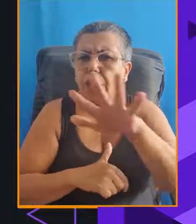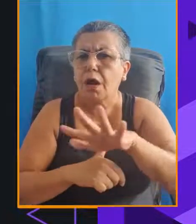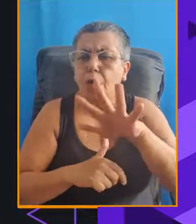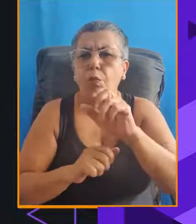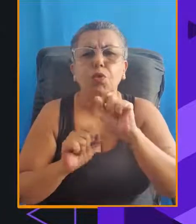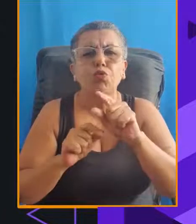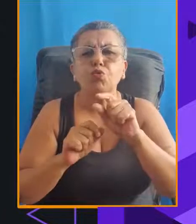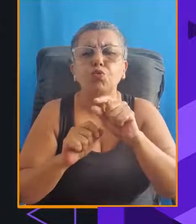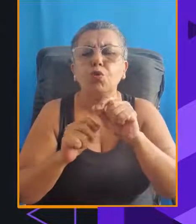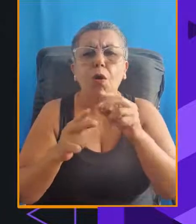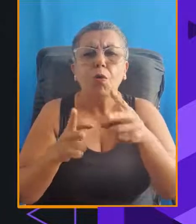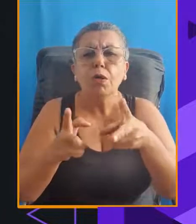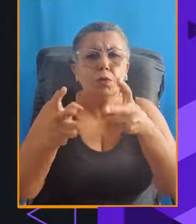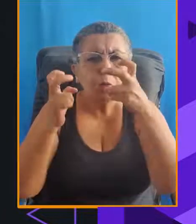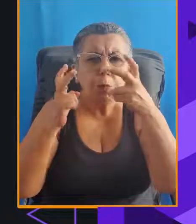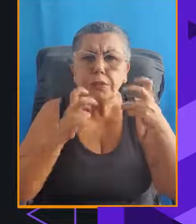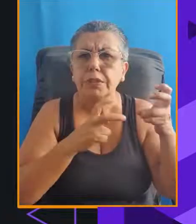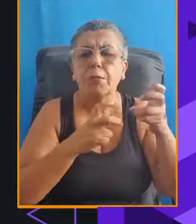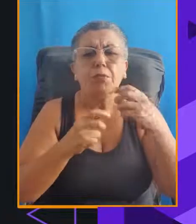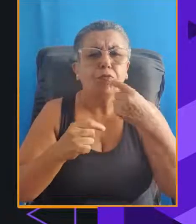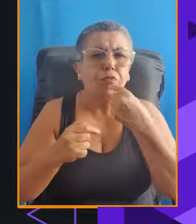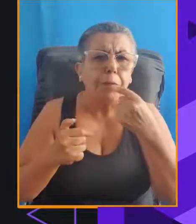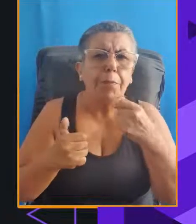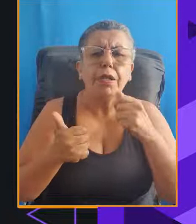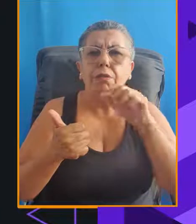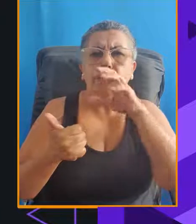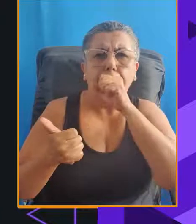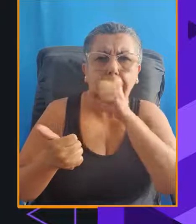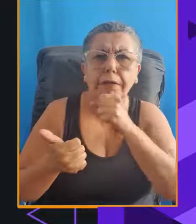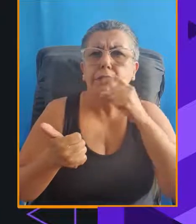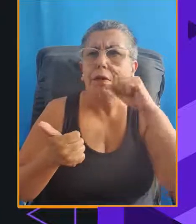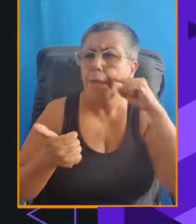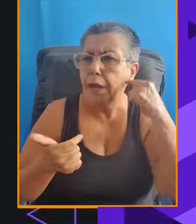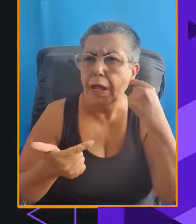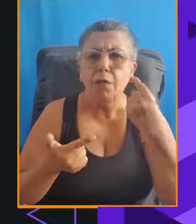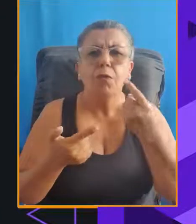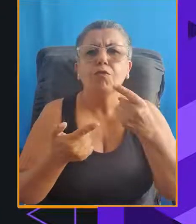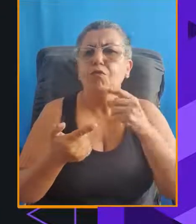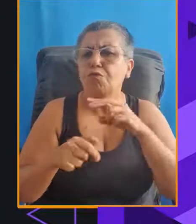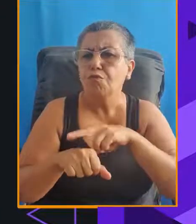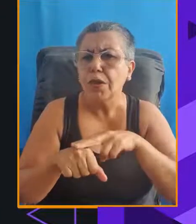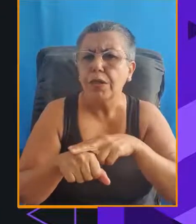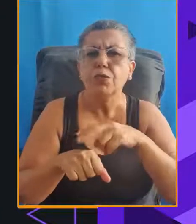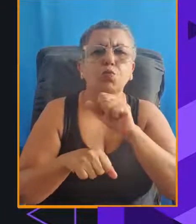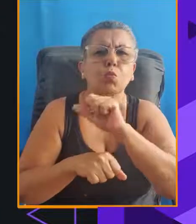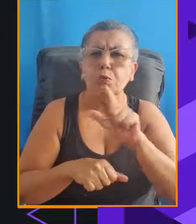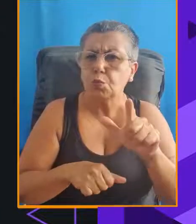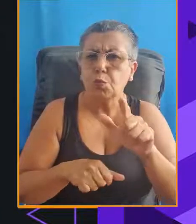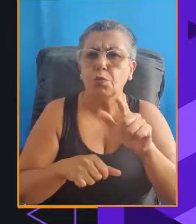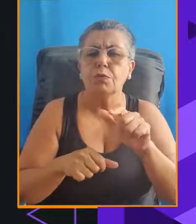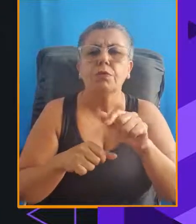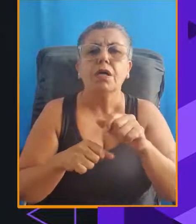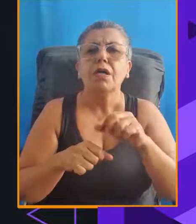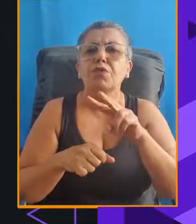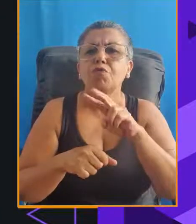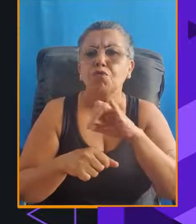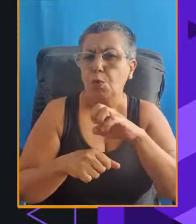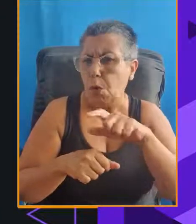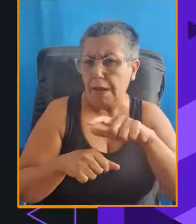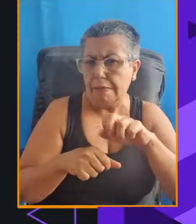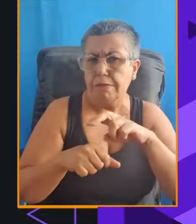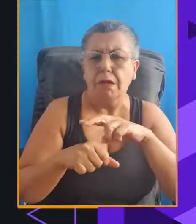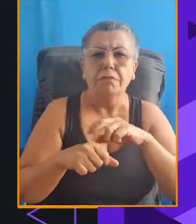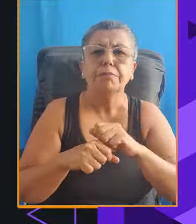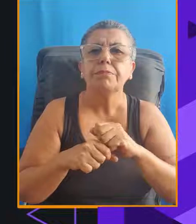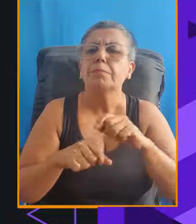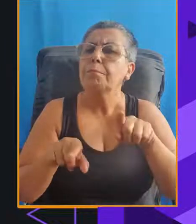os matizes do espectro, como o vermelho, o laranja, o amarelo, o verde, o azul e o violeta,